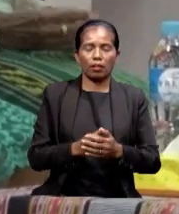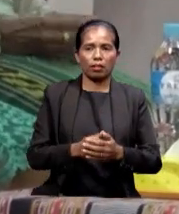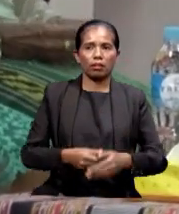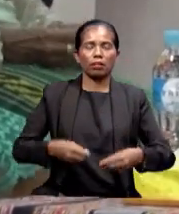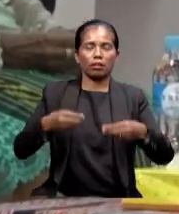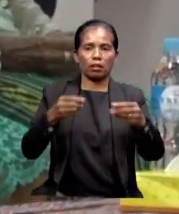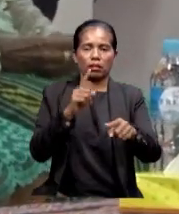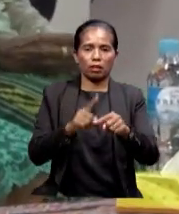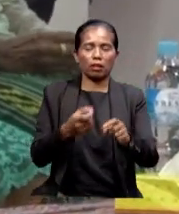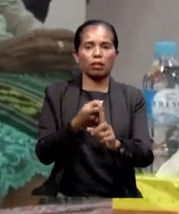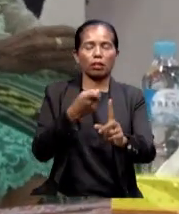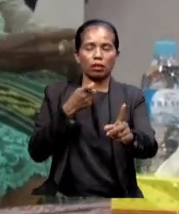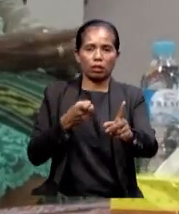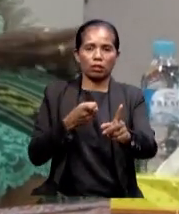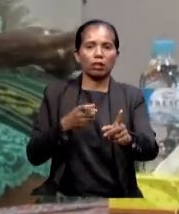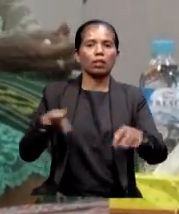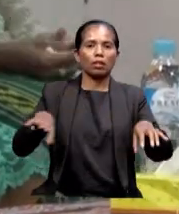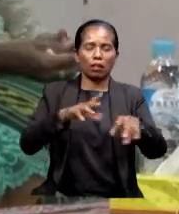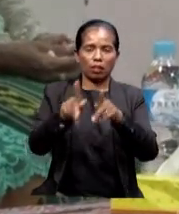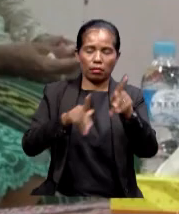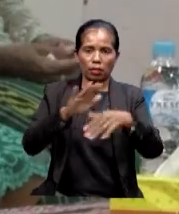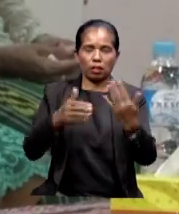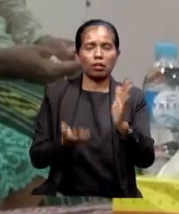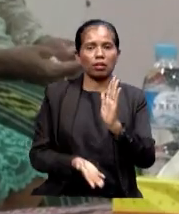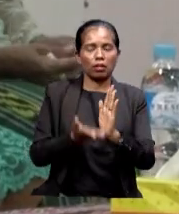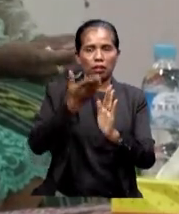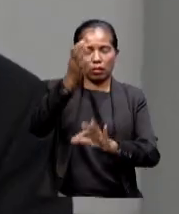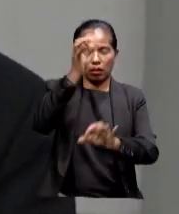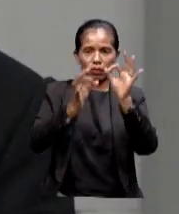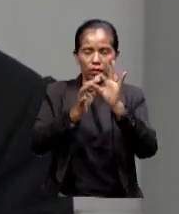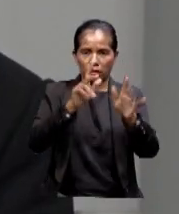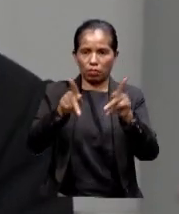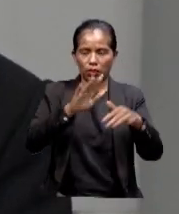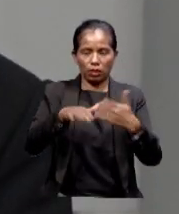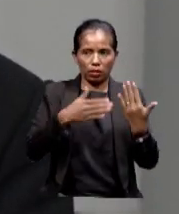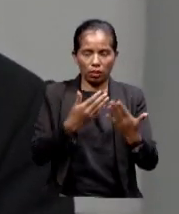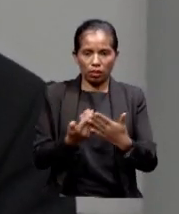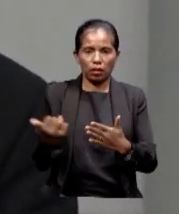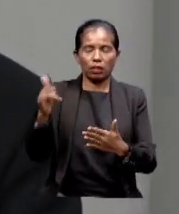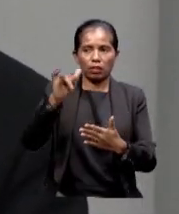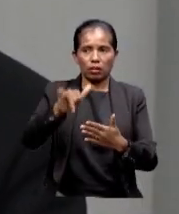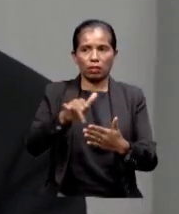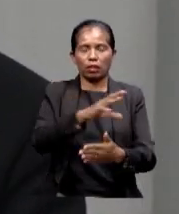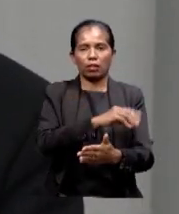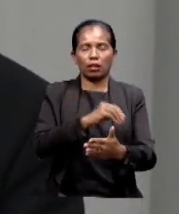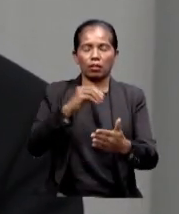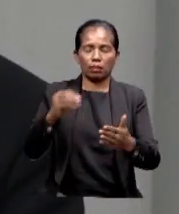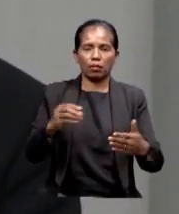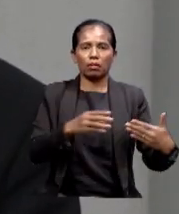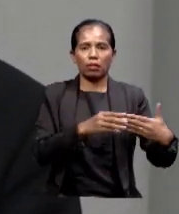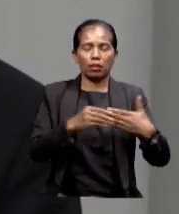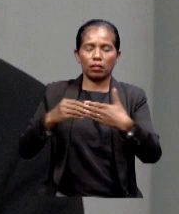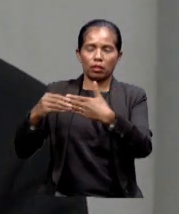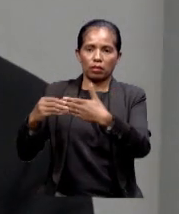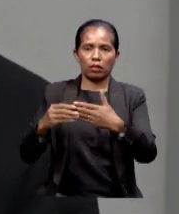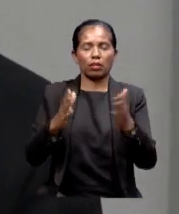das autoridades públicas, não assai confiança cidadã cira, ba entidades no organismo público